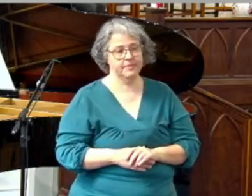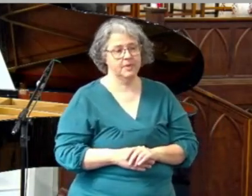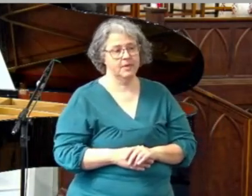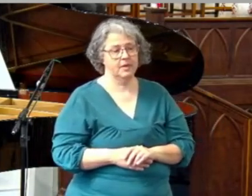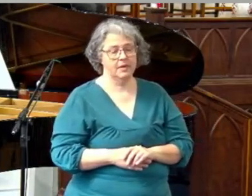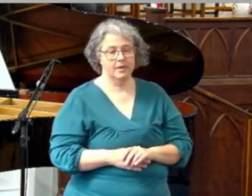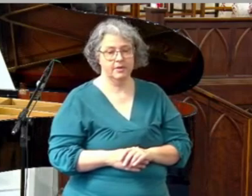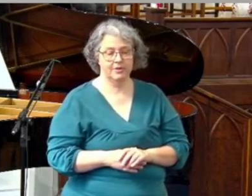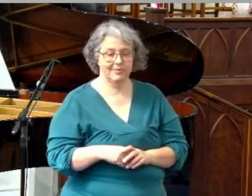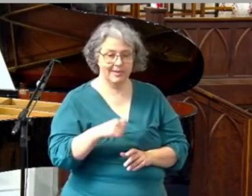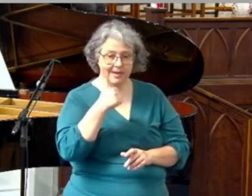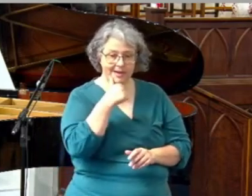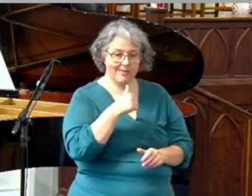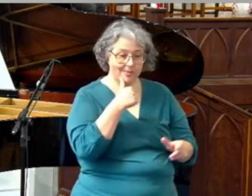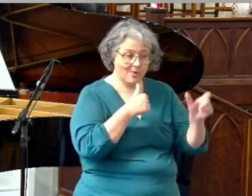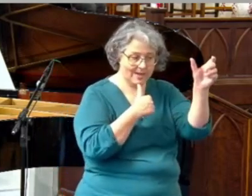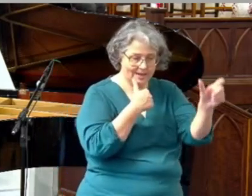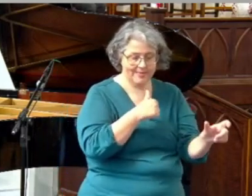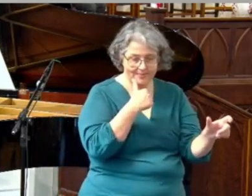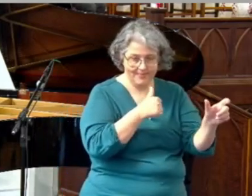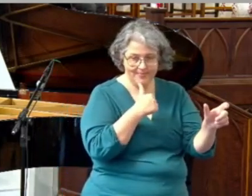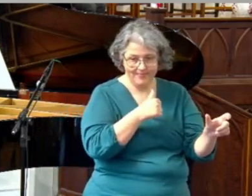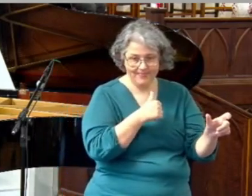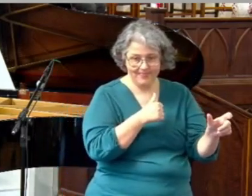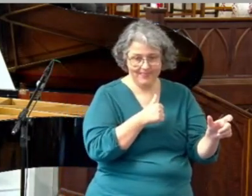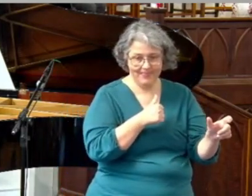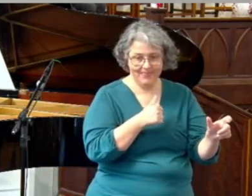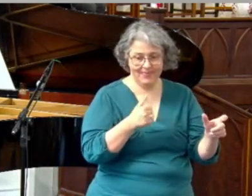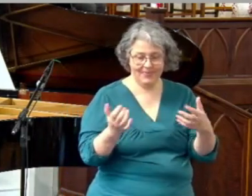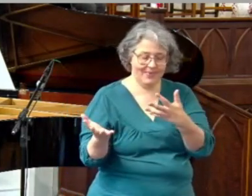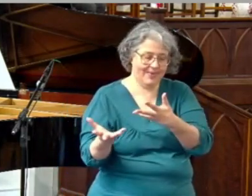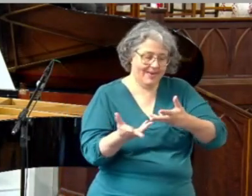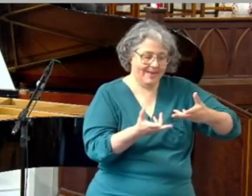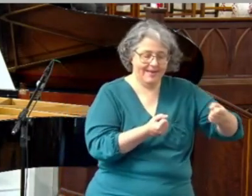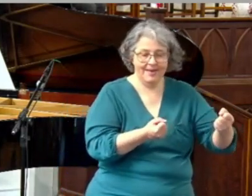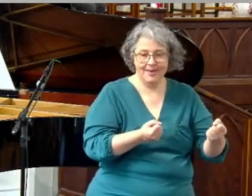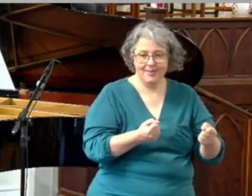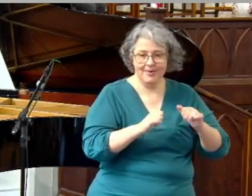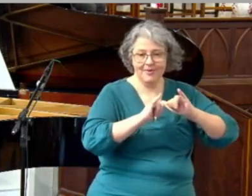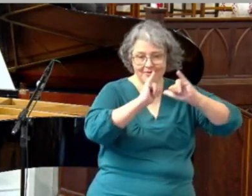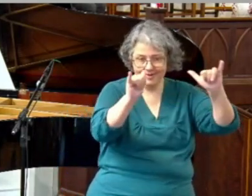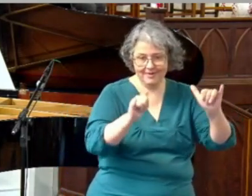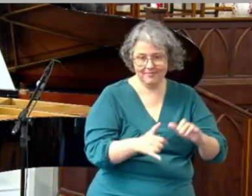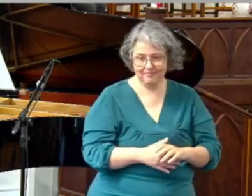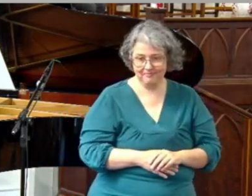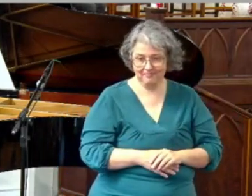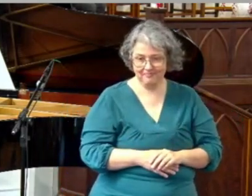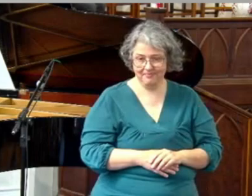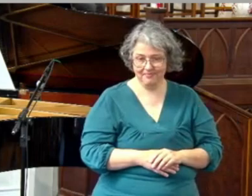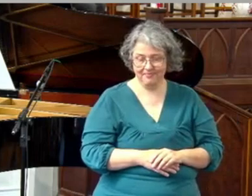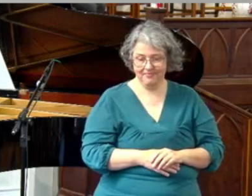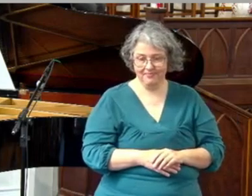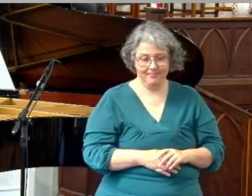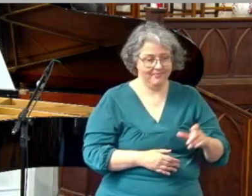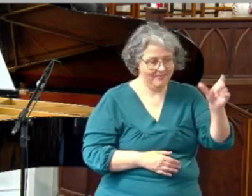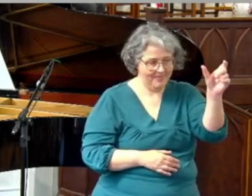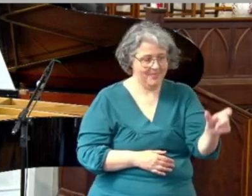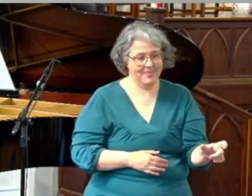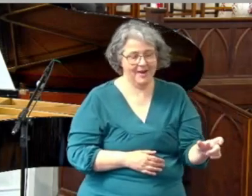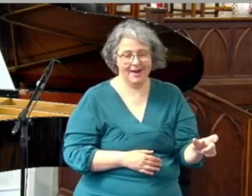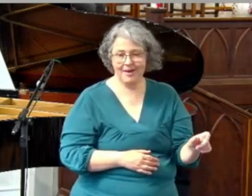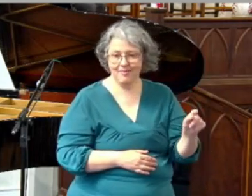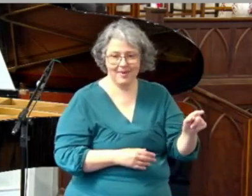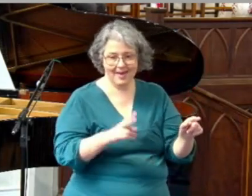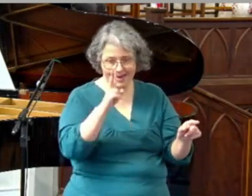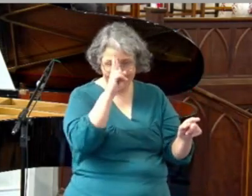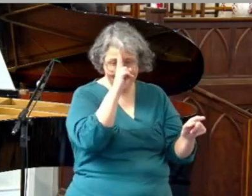mulher que foi alcançada pela mensagem do Evangelho. Uma convertida